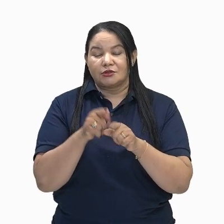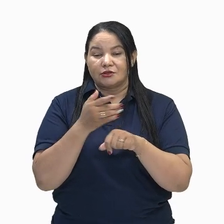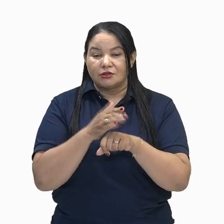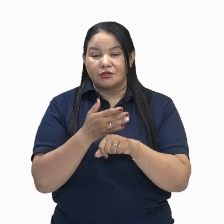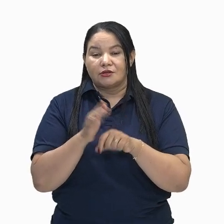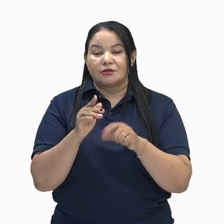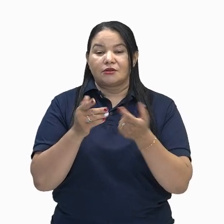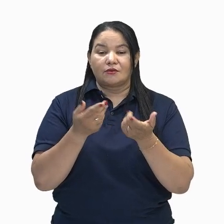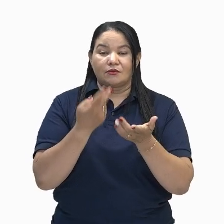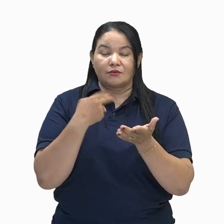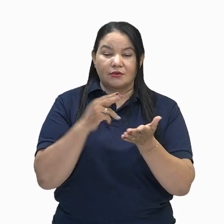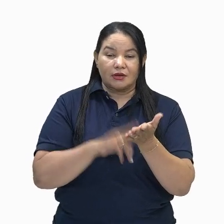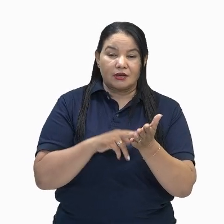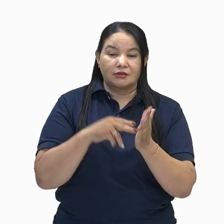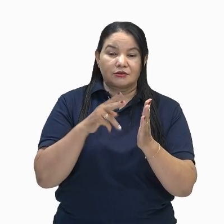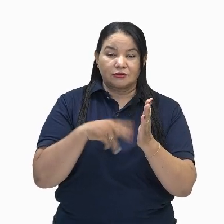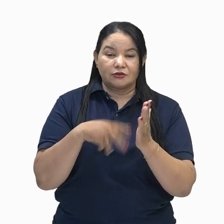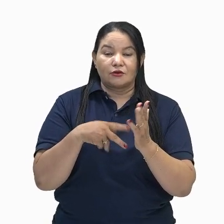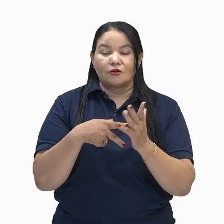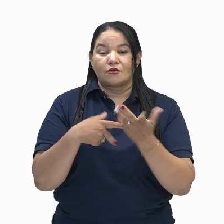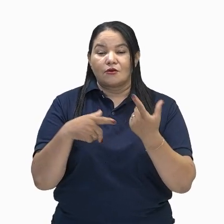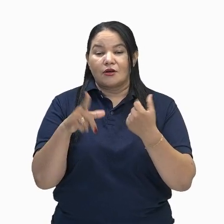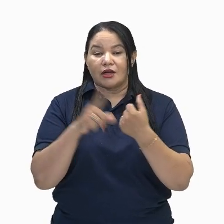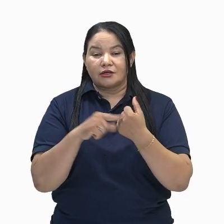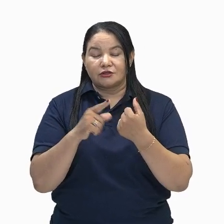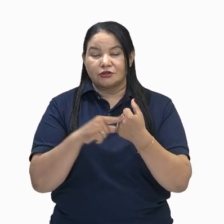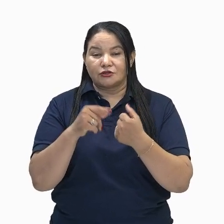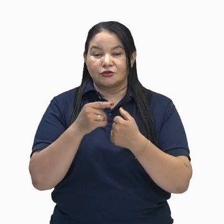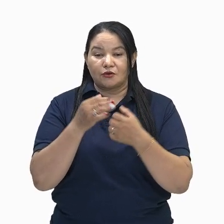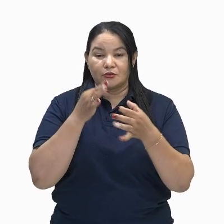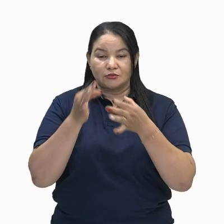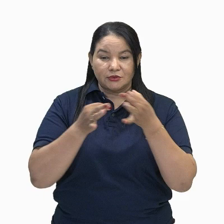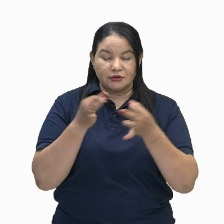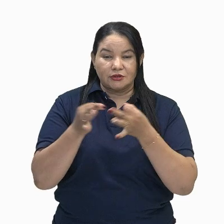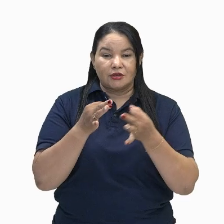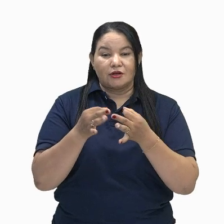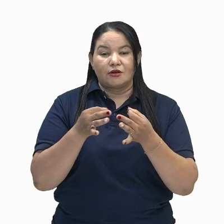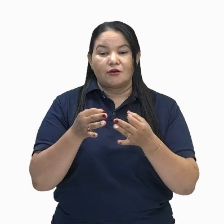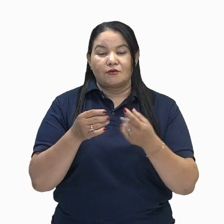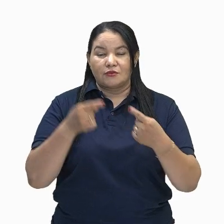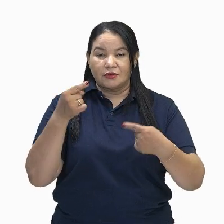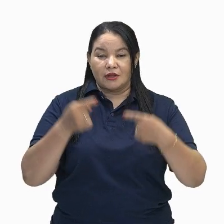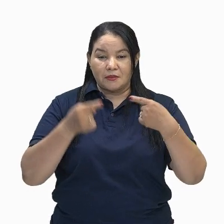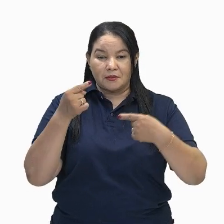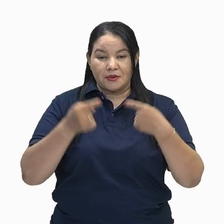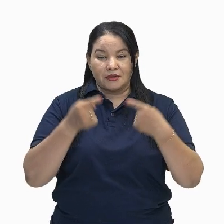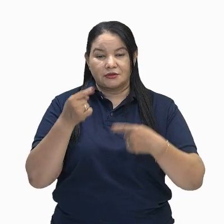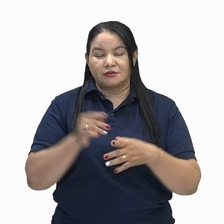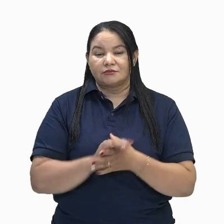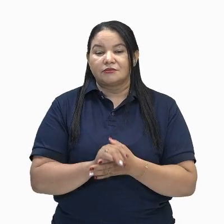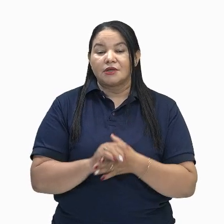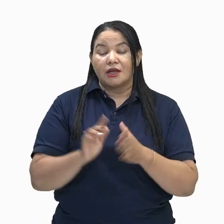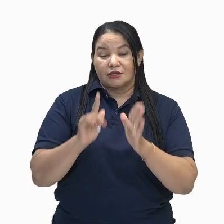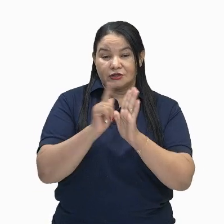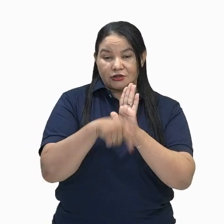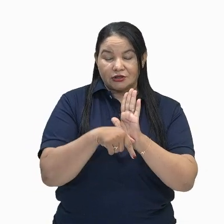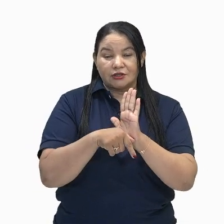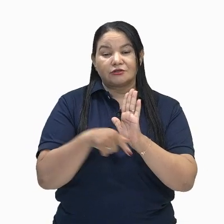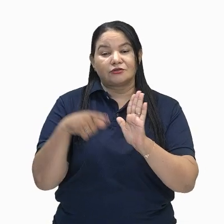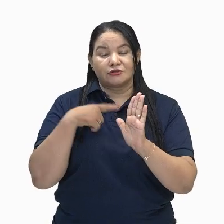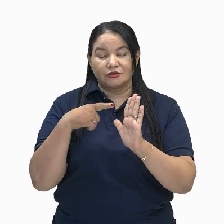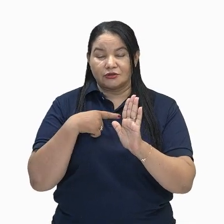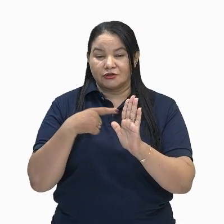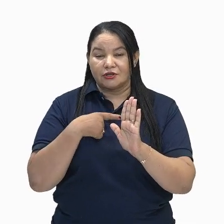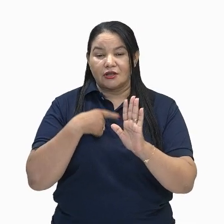de opinião, os debates. Então, observe que todos esses gêneros, eles vão ter argumento e vai ter ali